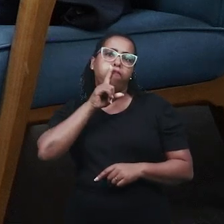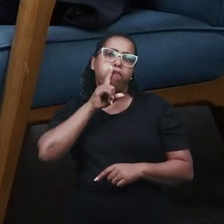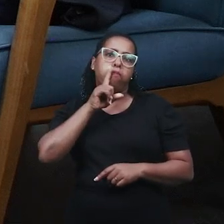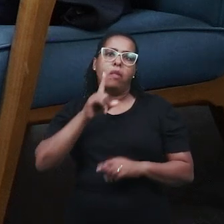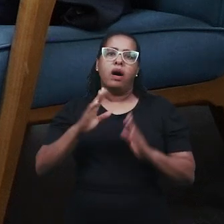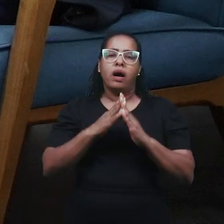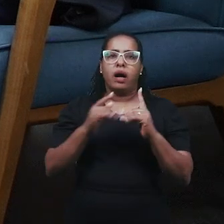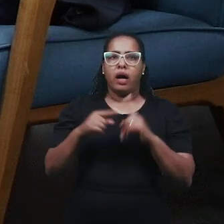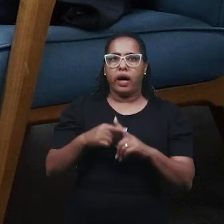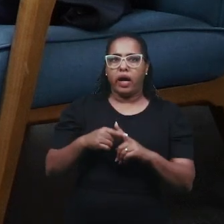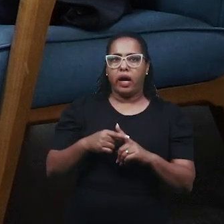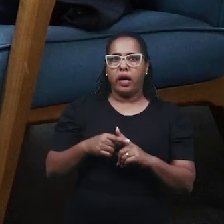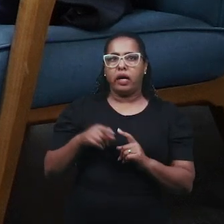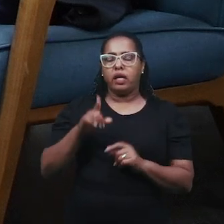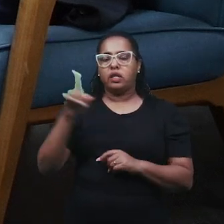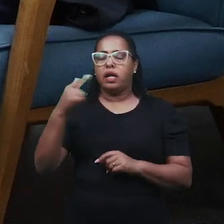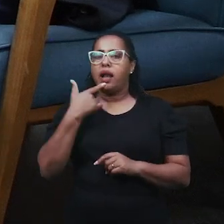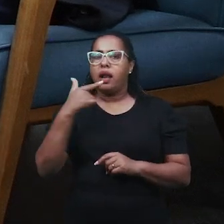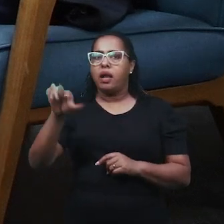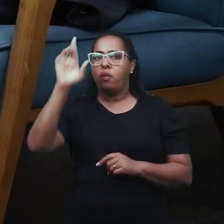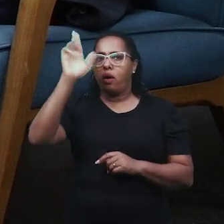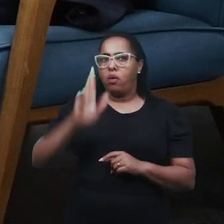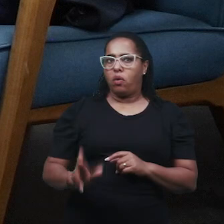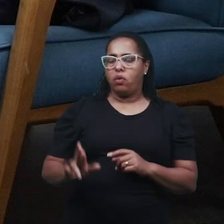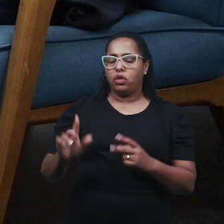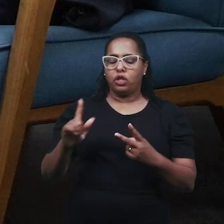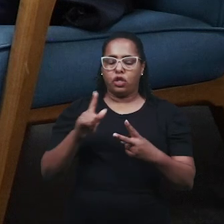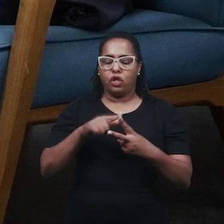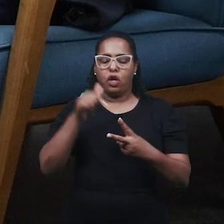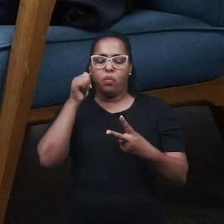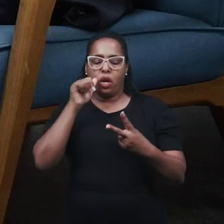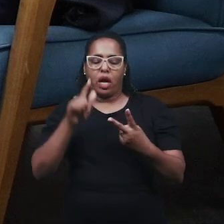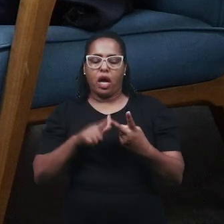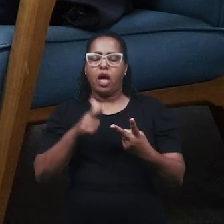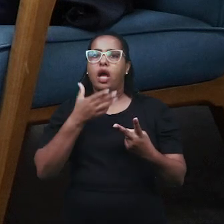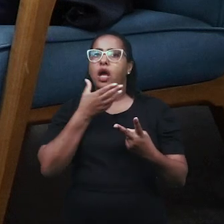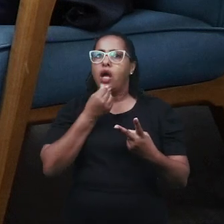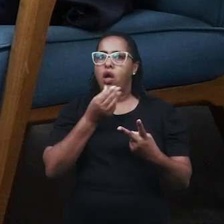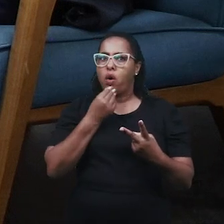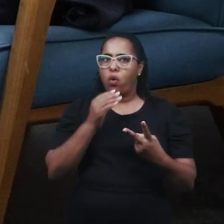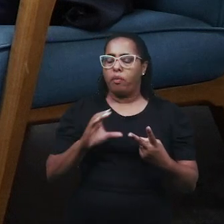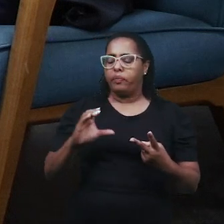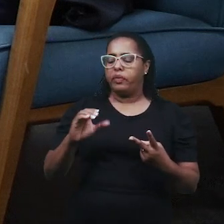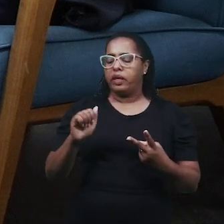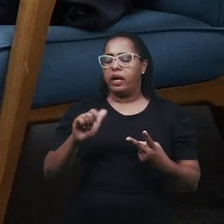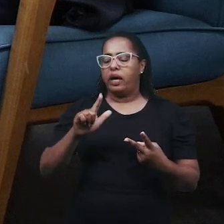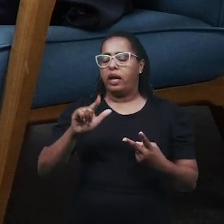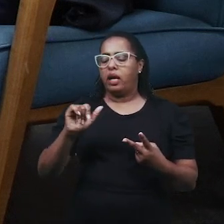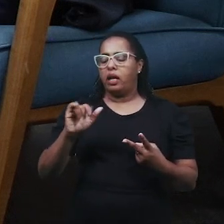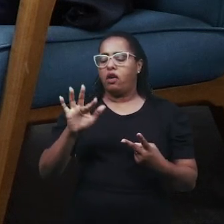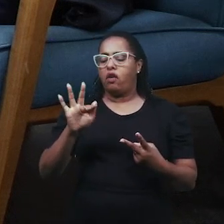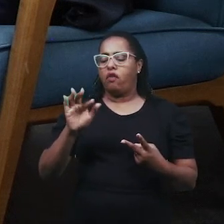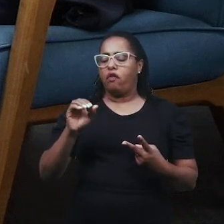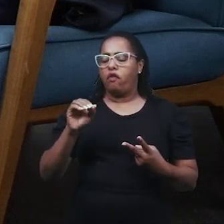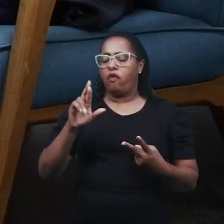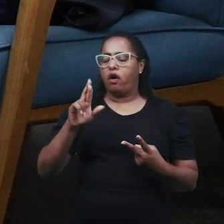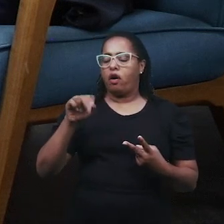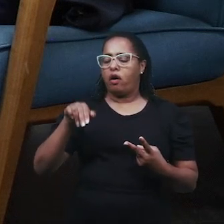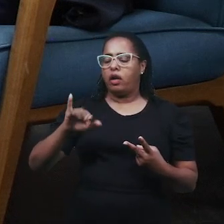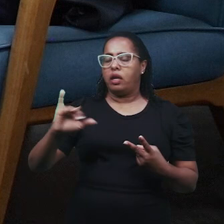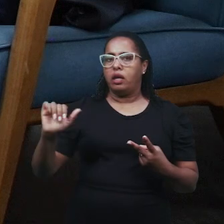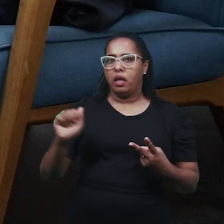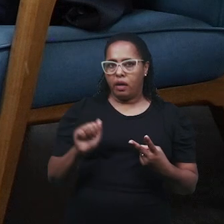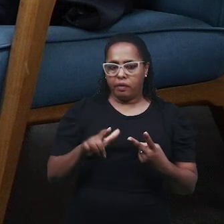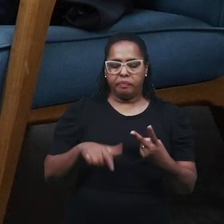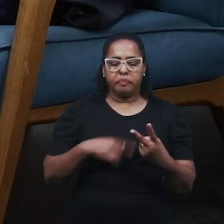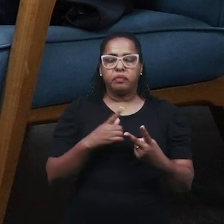da igreja russa, de língua russa, nós tivemos um casal da Califórnia, da cidade de San Diego,